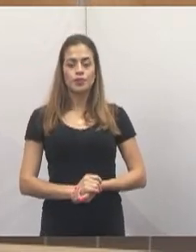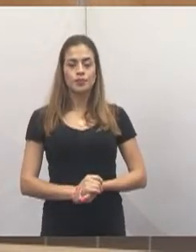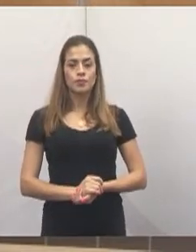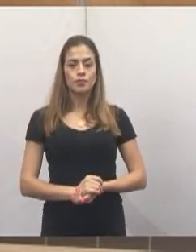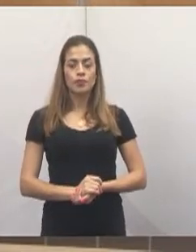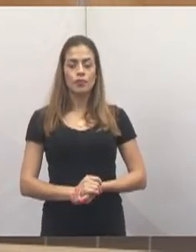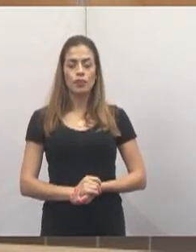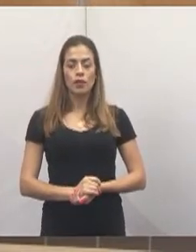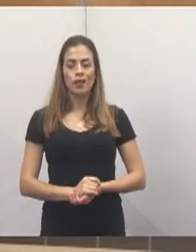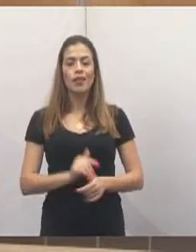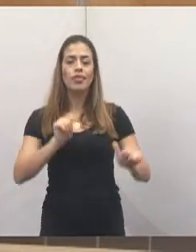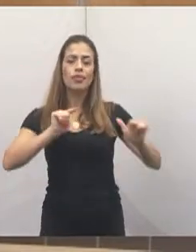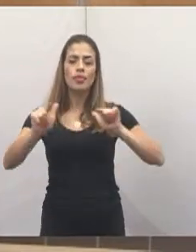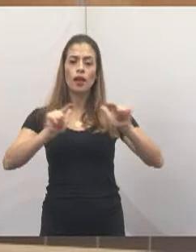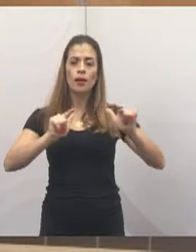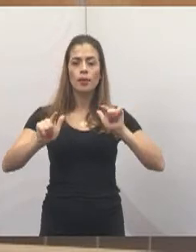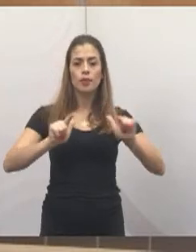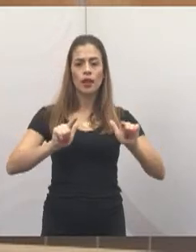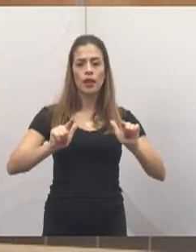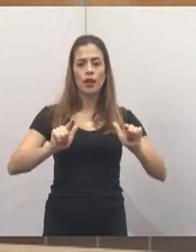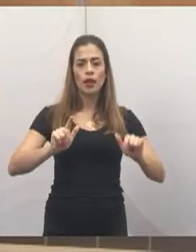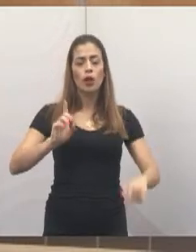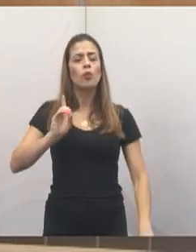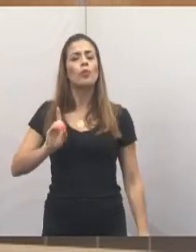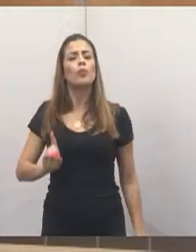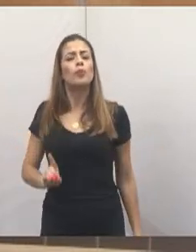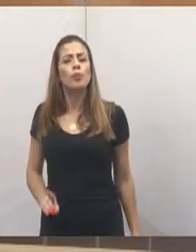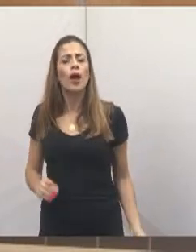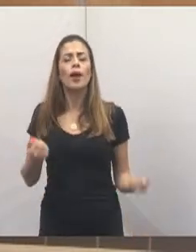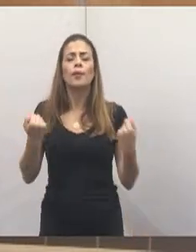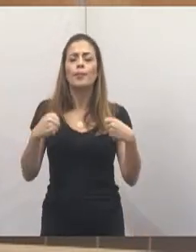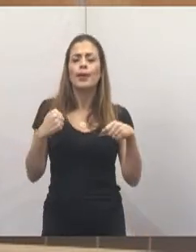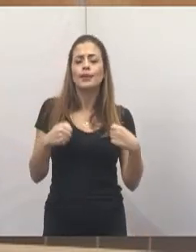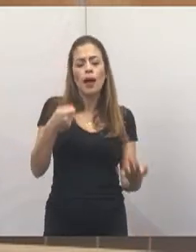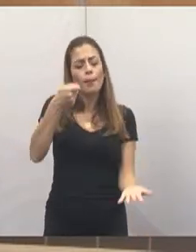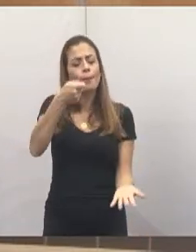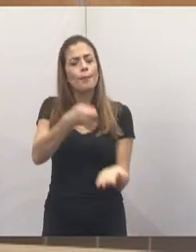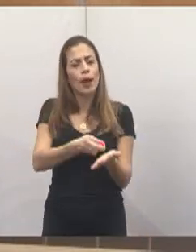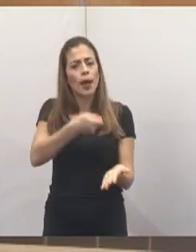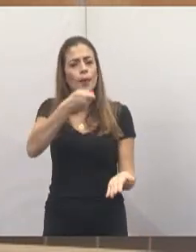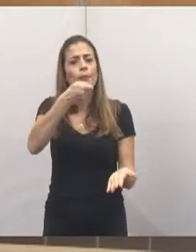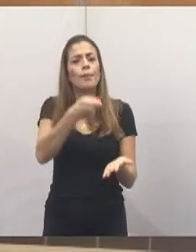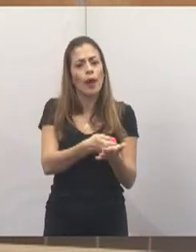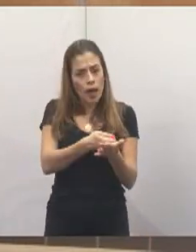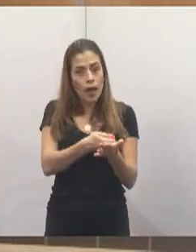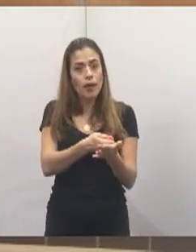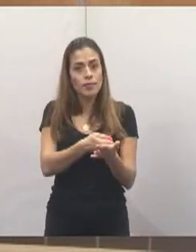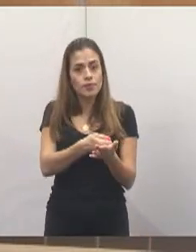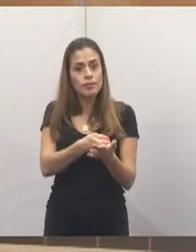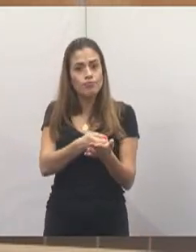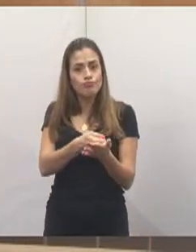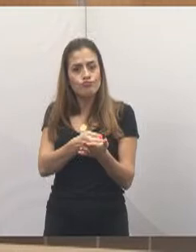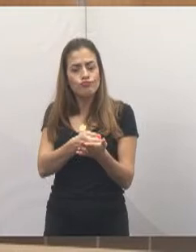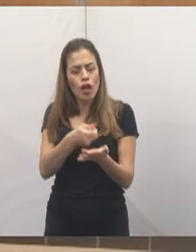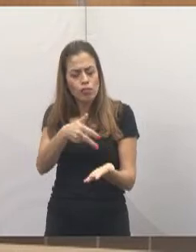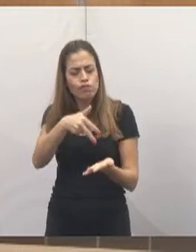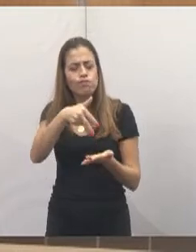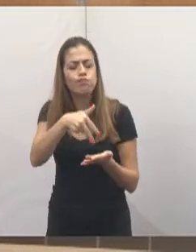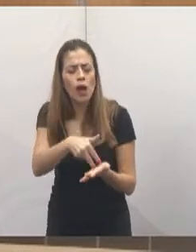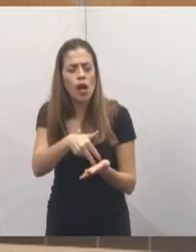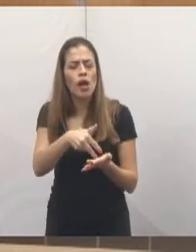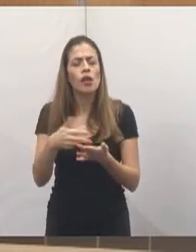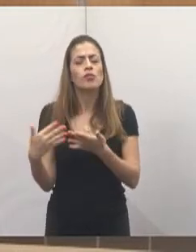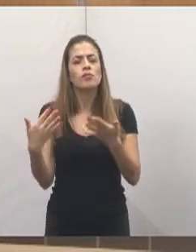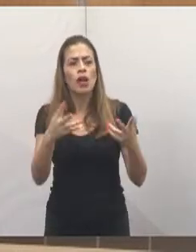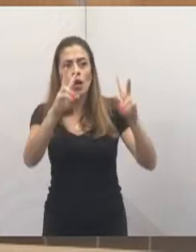Atuar no direito exige persistência, dedicação e, sobretudo, resiliência. Reconhecemos